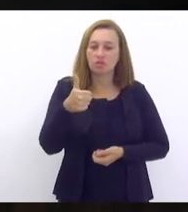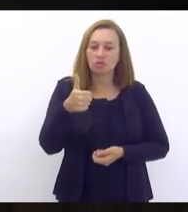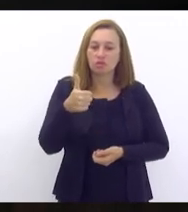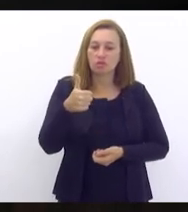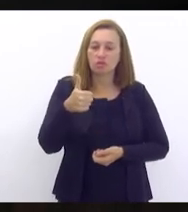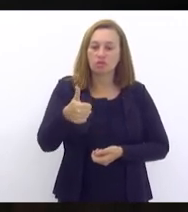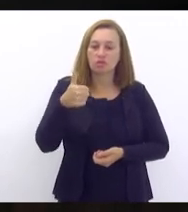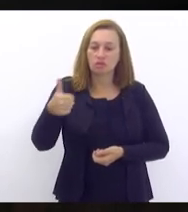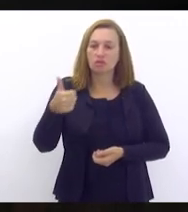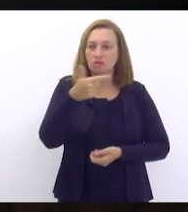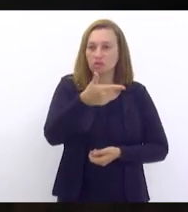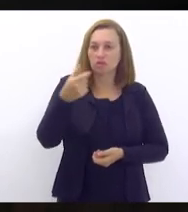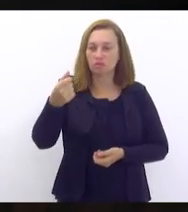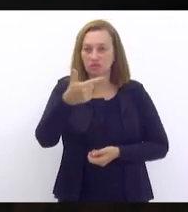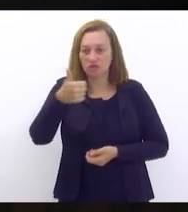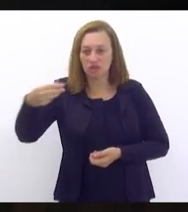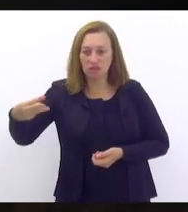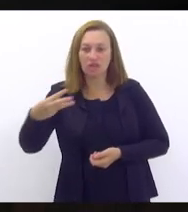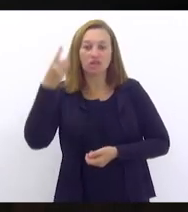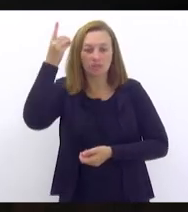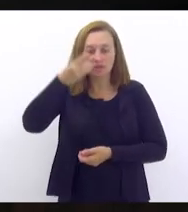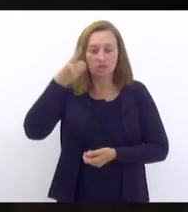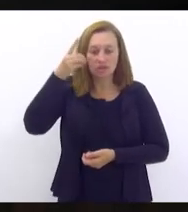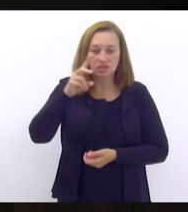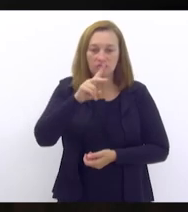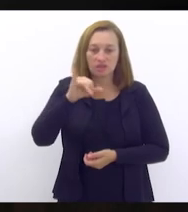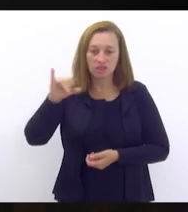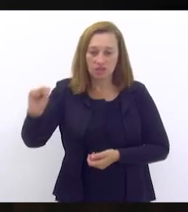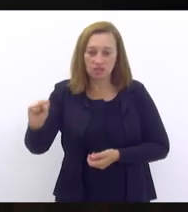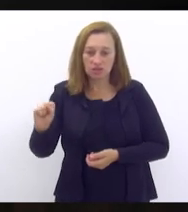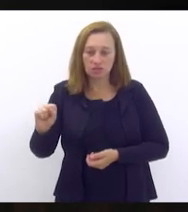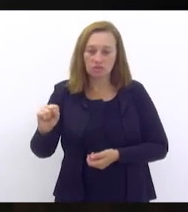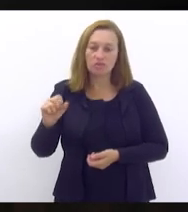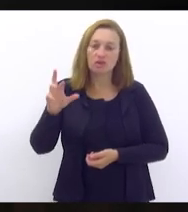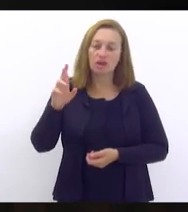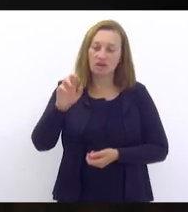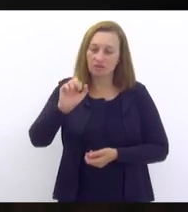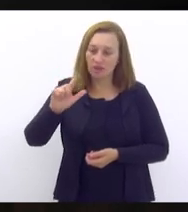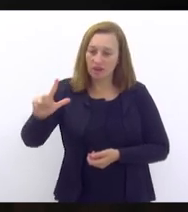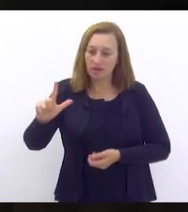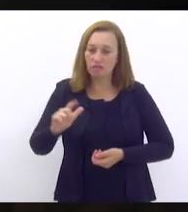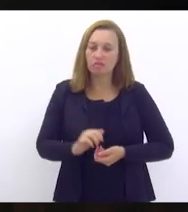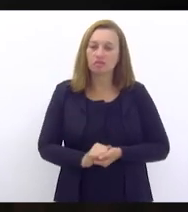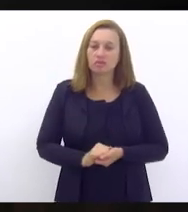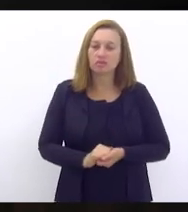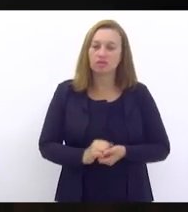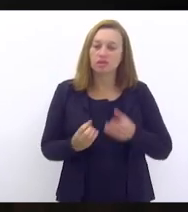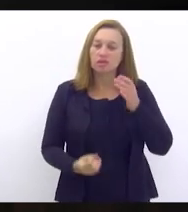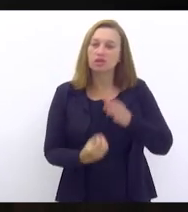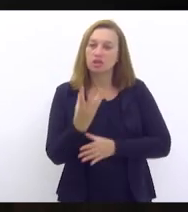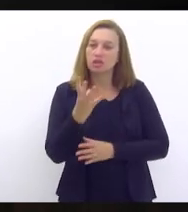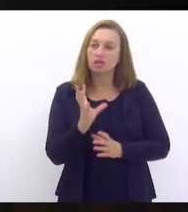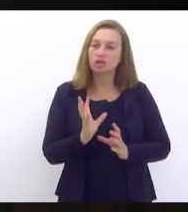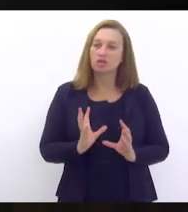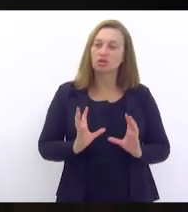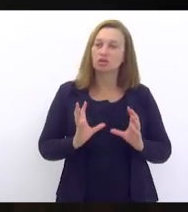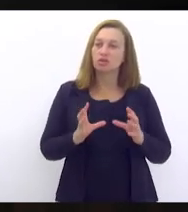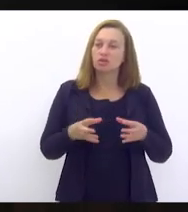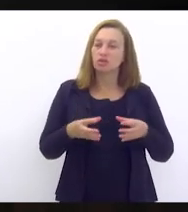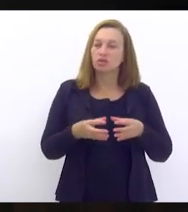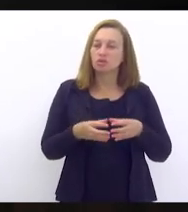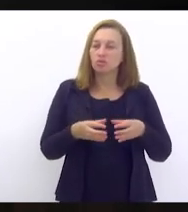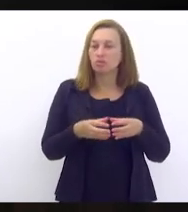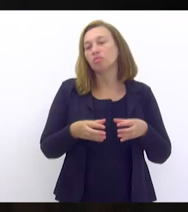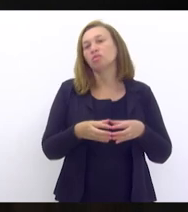911 de 2023, de autoria dos deputados Vinícius Cozolino, Rafael Nobre, que cria o Programa Estadual de Adaptação